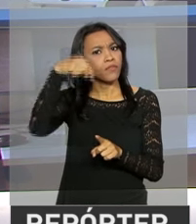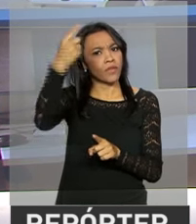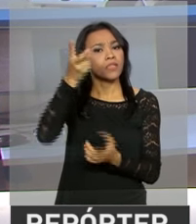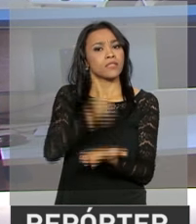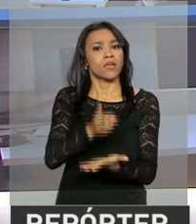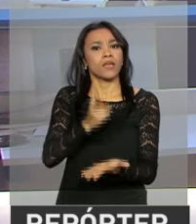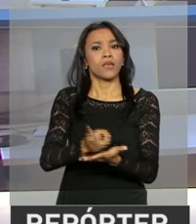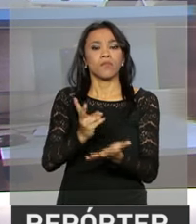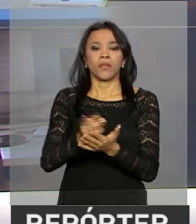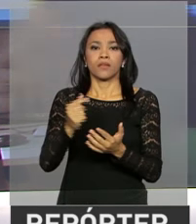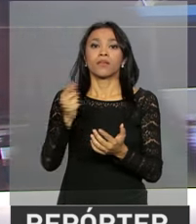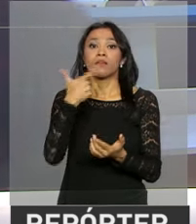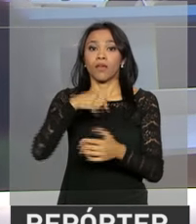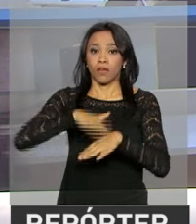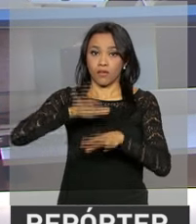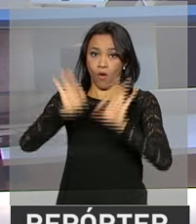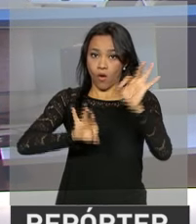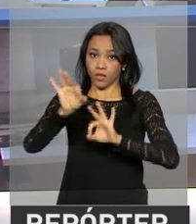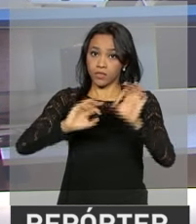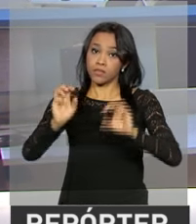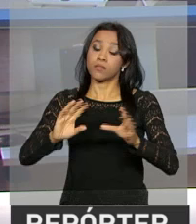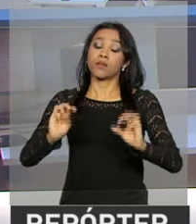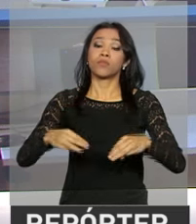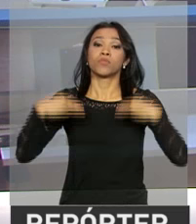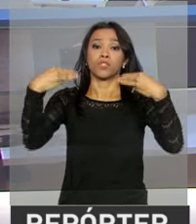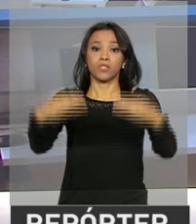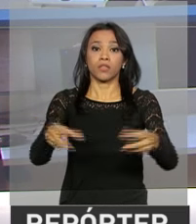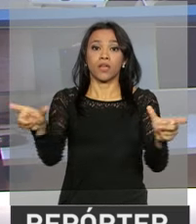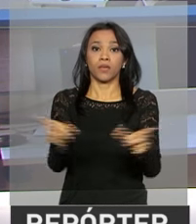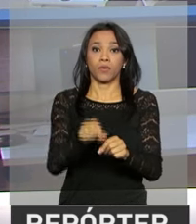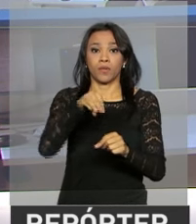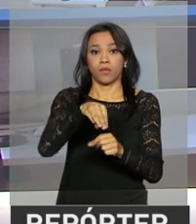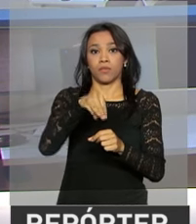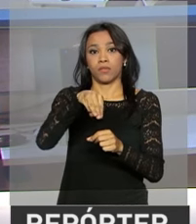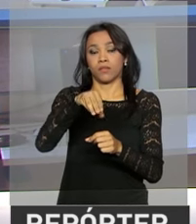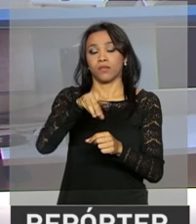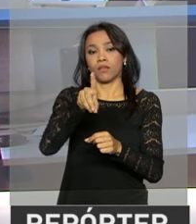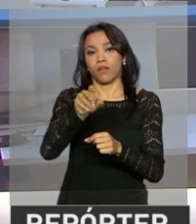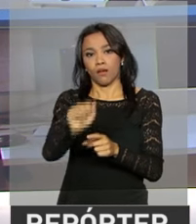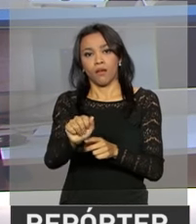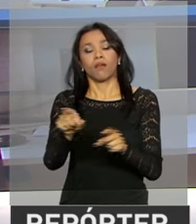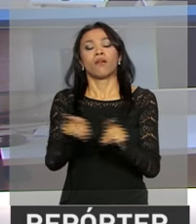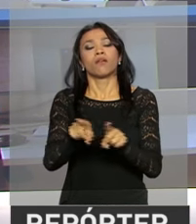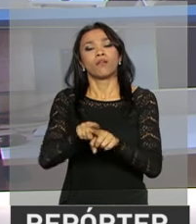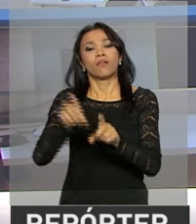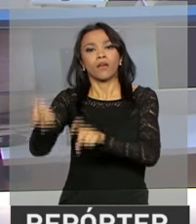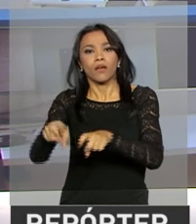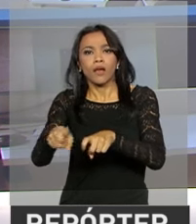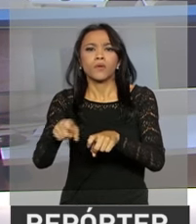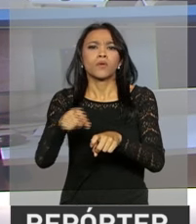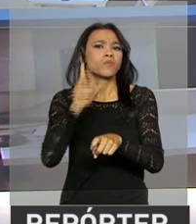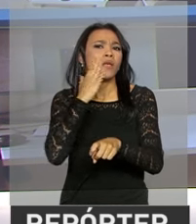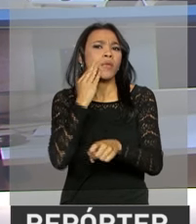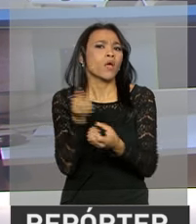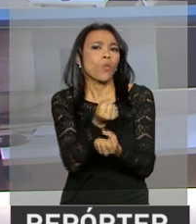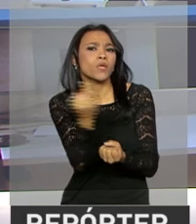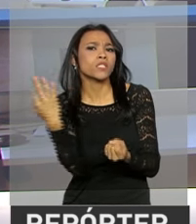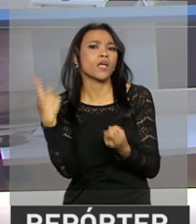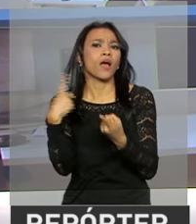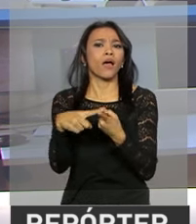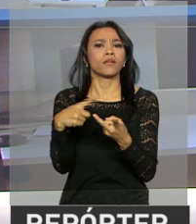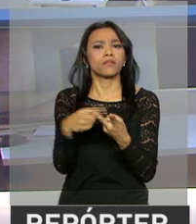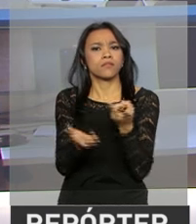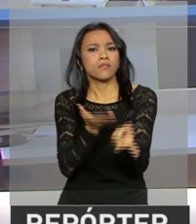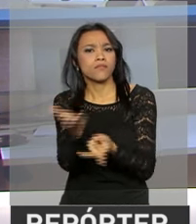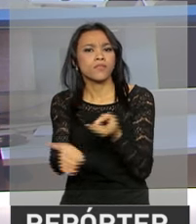pelo Ministério do Desenvolvimento Social e Agrário o Censo permite traçar informações sobre quantidade serviços